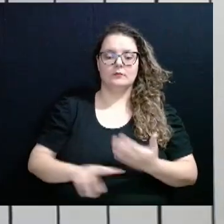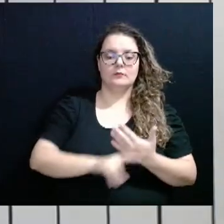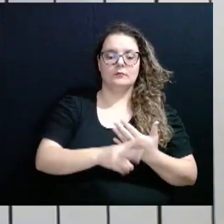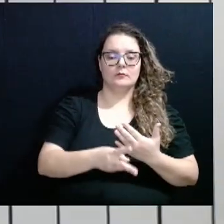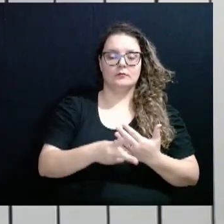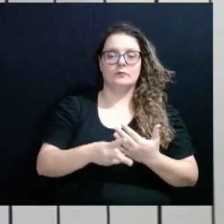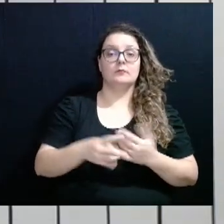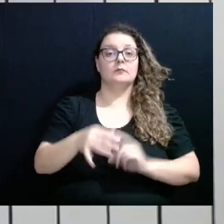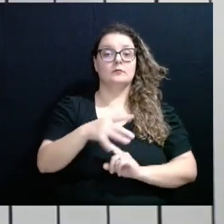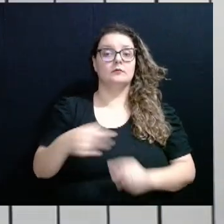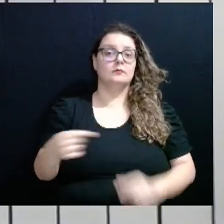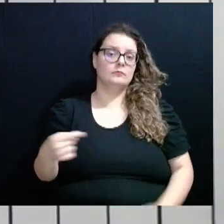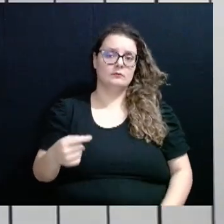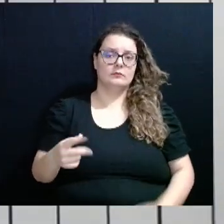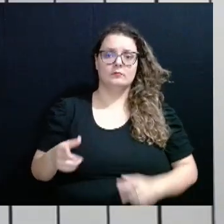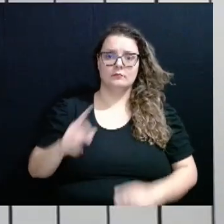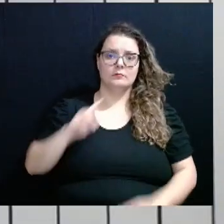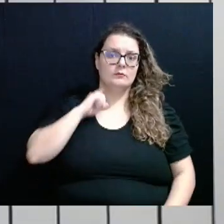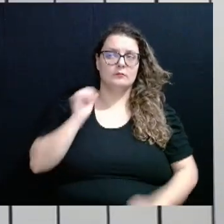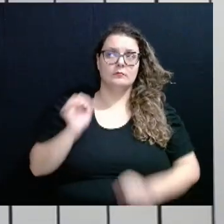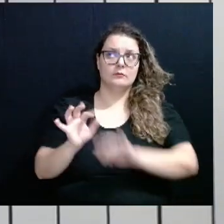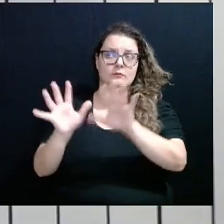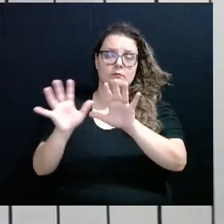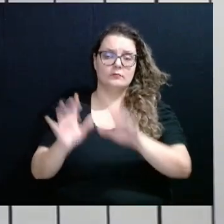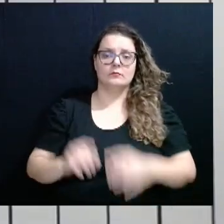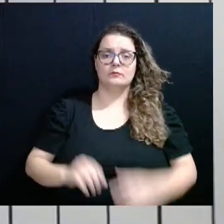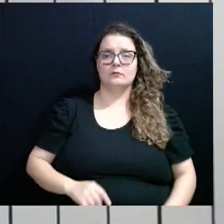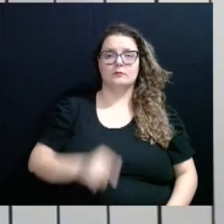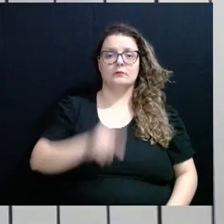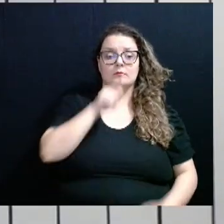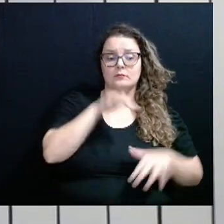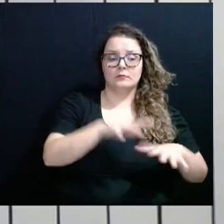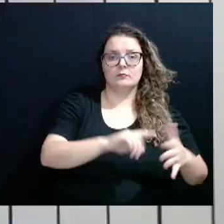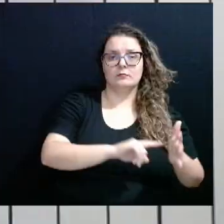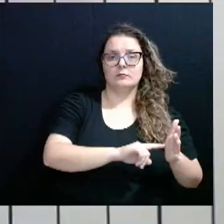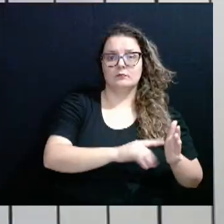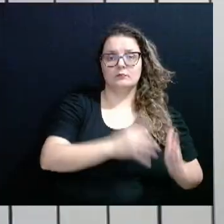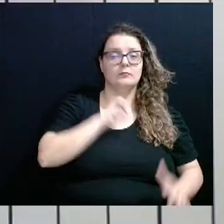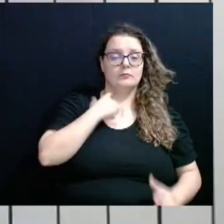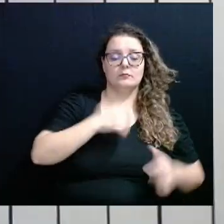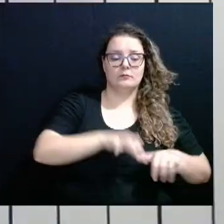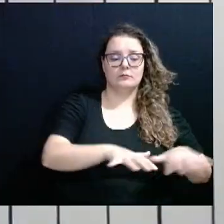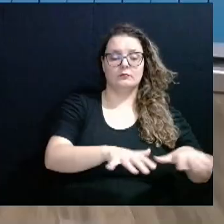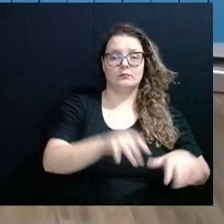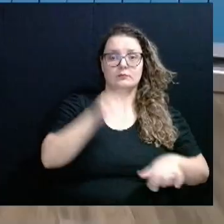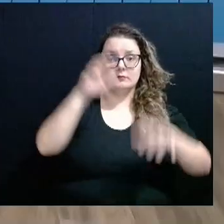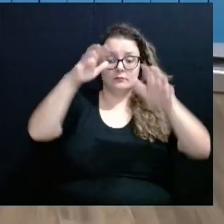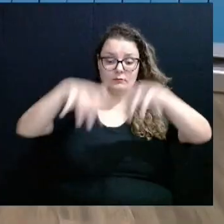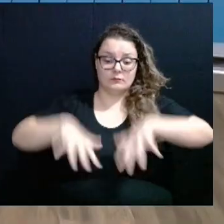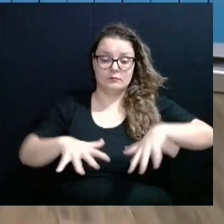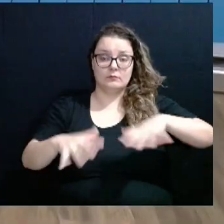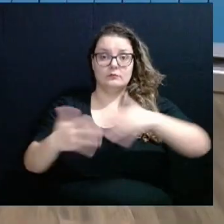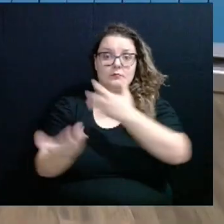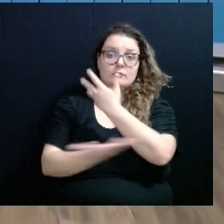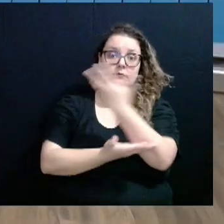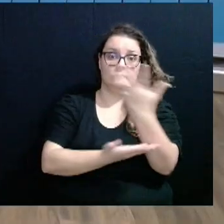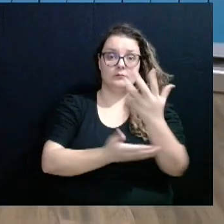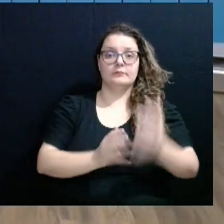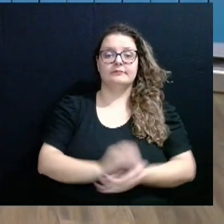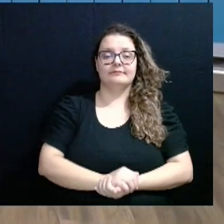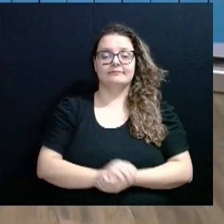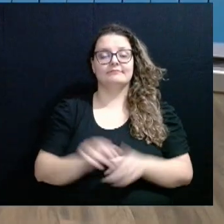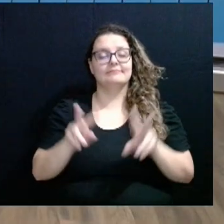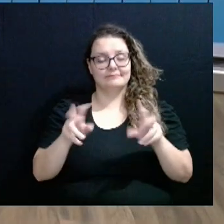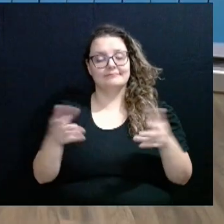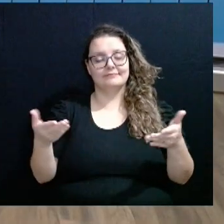como a poluição do ar, a contaminação da água, as enchentes e o desmatamento. Tema que você acompanha a